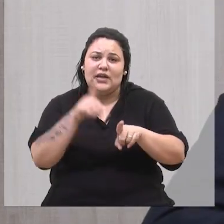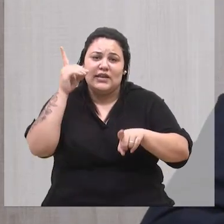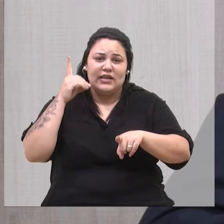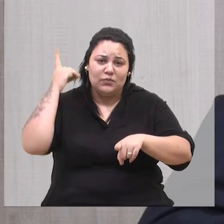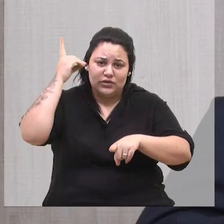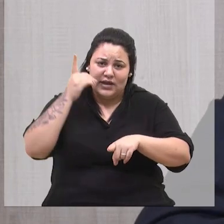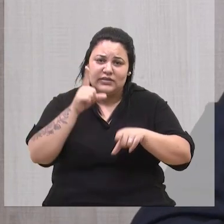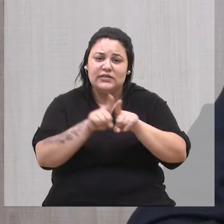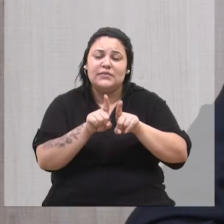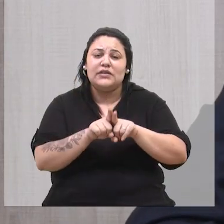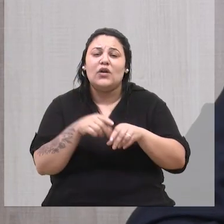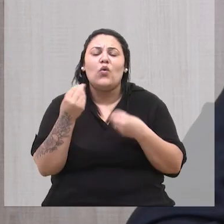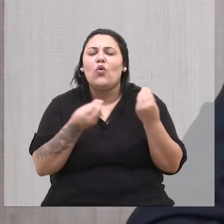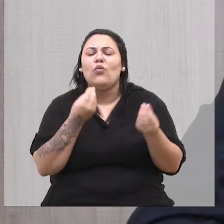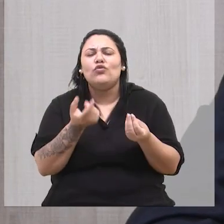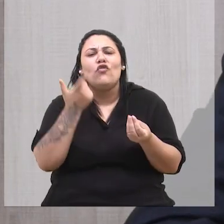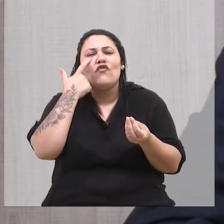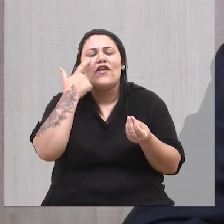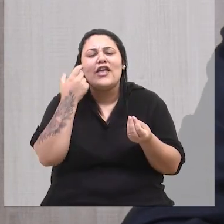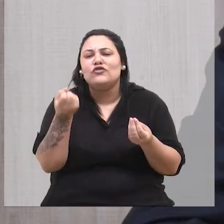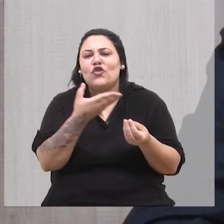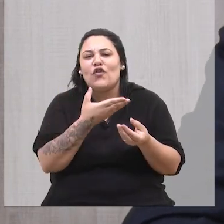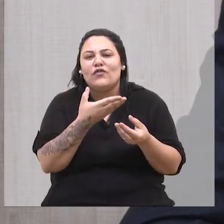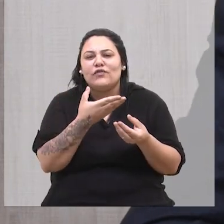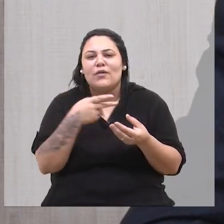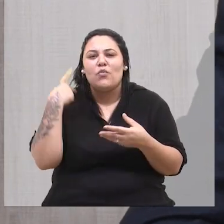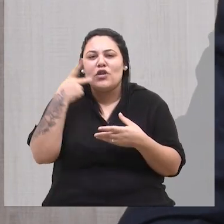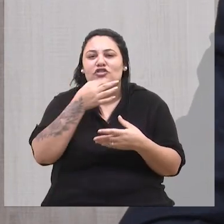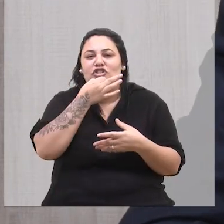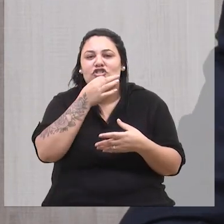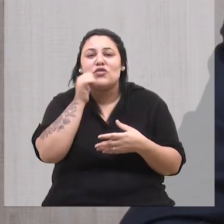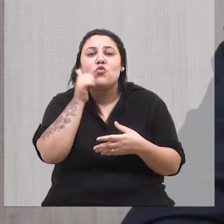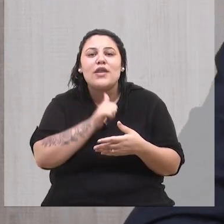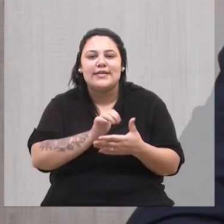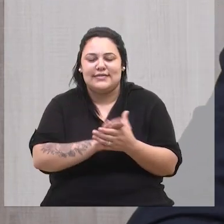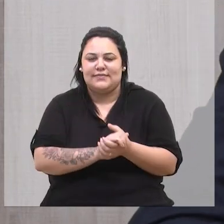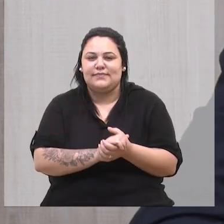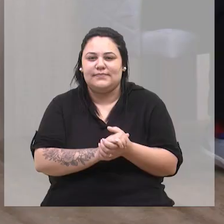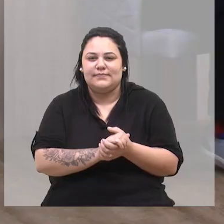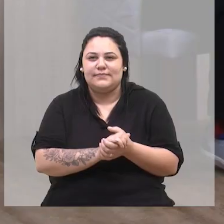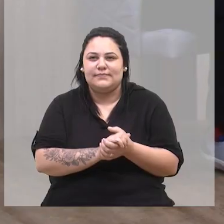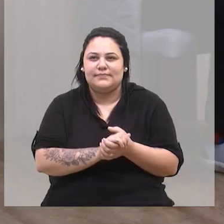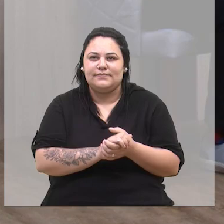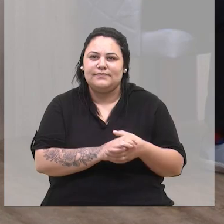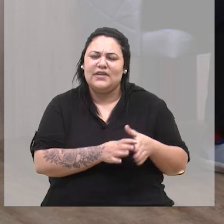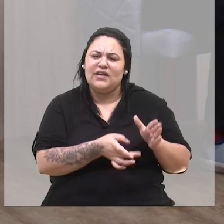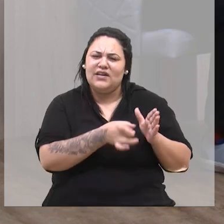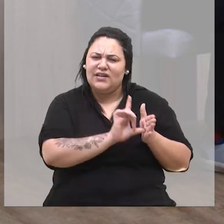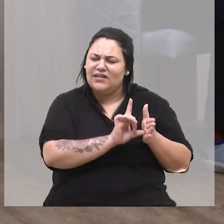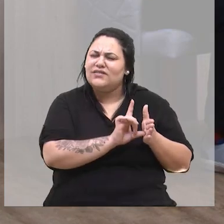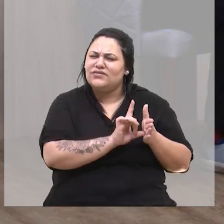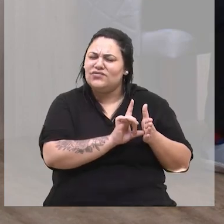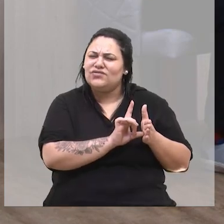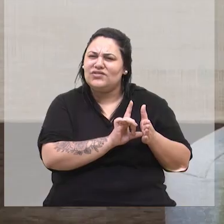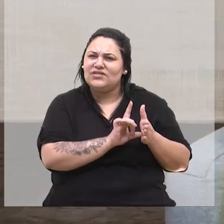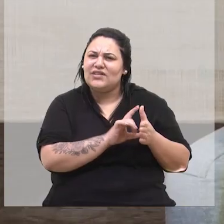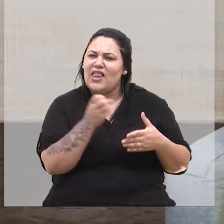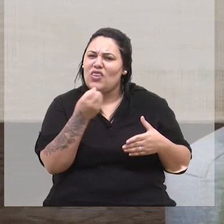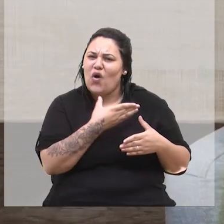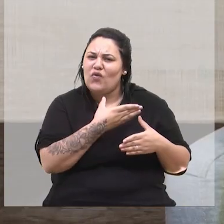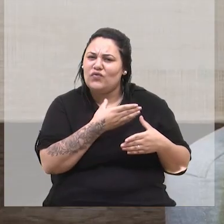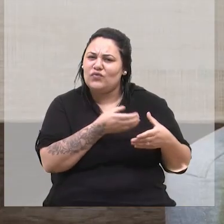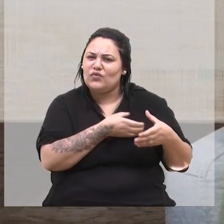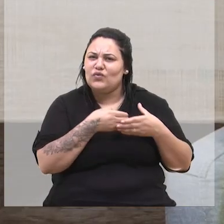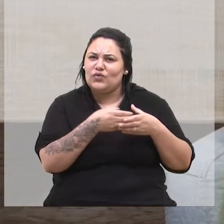daqui a pouco a deputadas. Como é que a senhora vê a nova geração de políticas caxienses? Antes da nova geração,